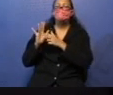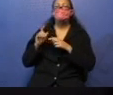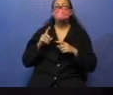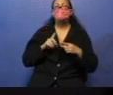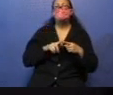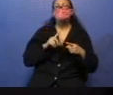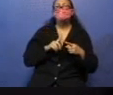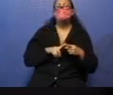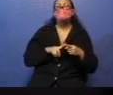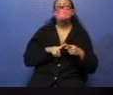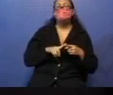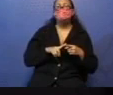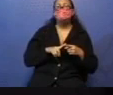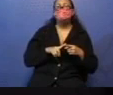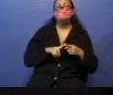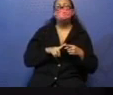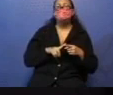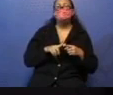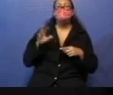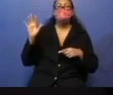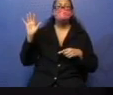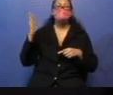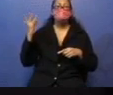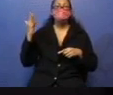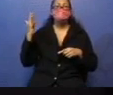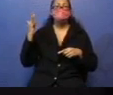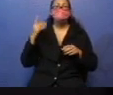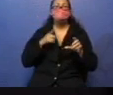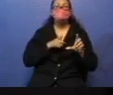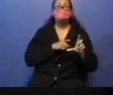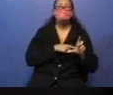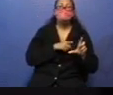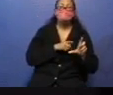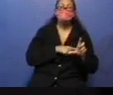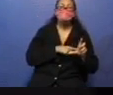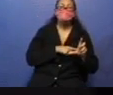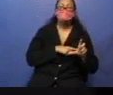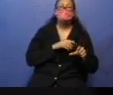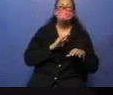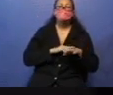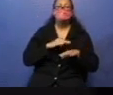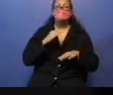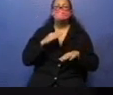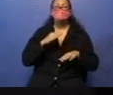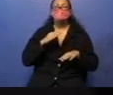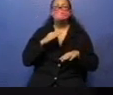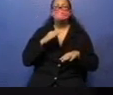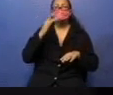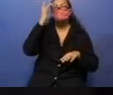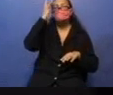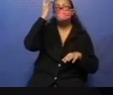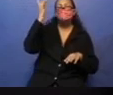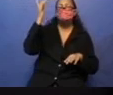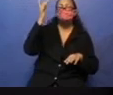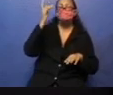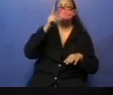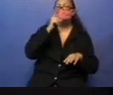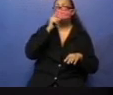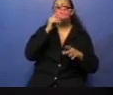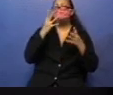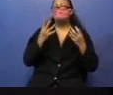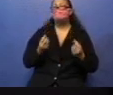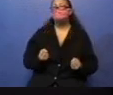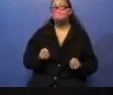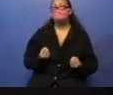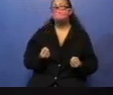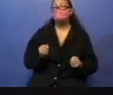As rugas das mãos e dos pés tornam mais fácil segurar um objeto com as mãos molhadas ou se equilibrar